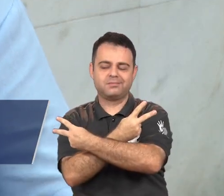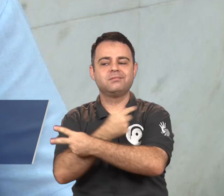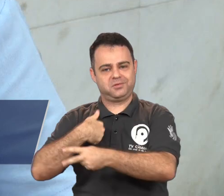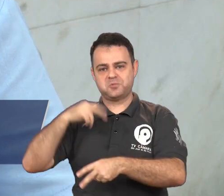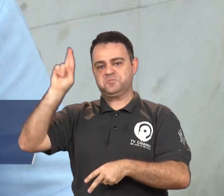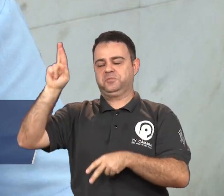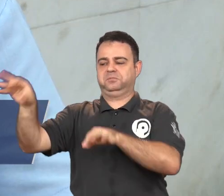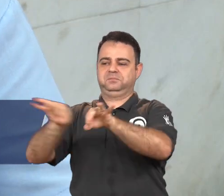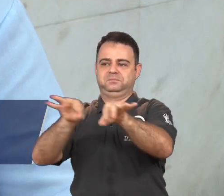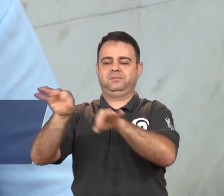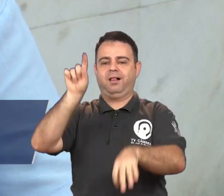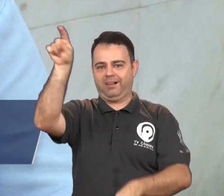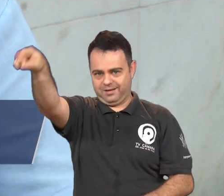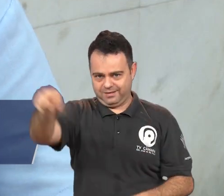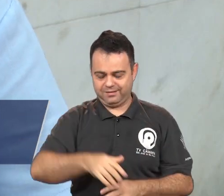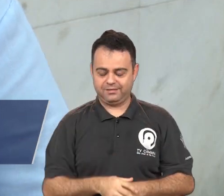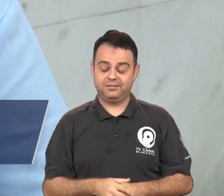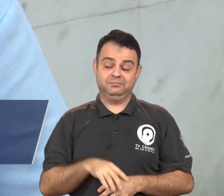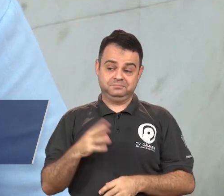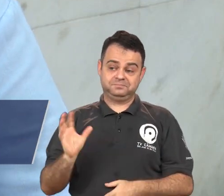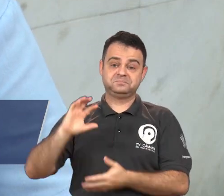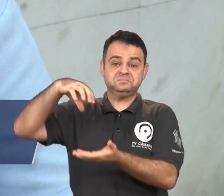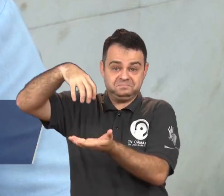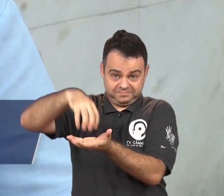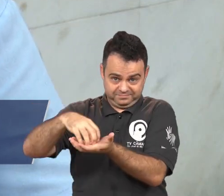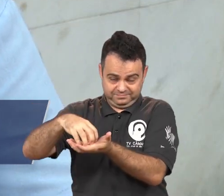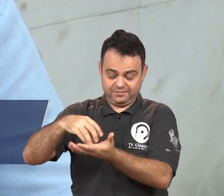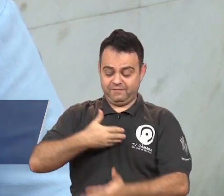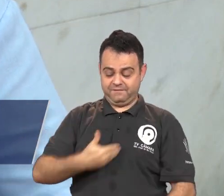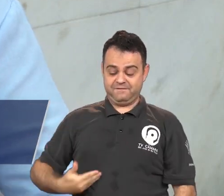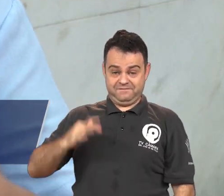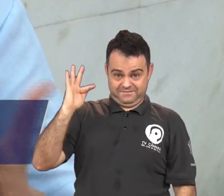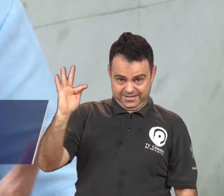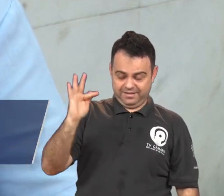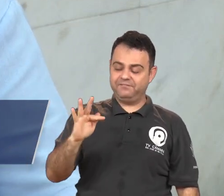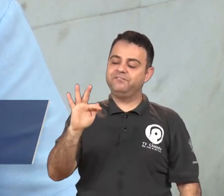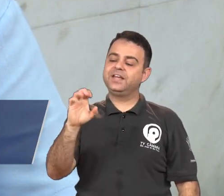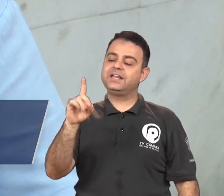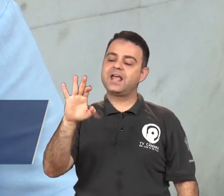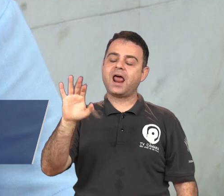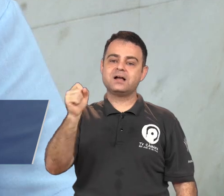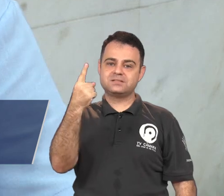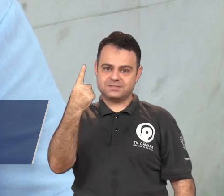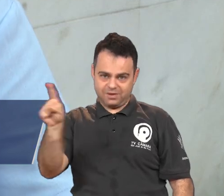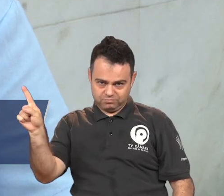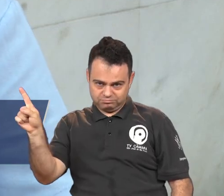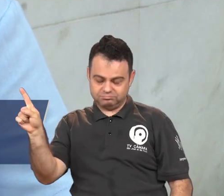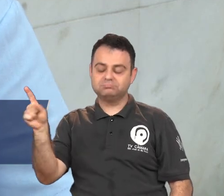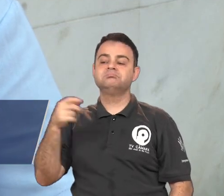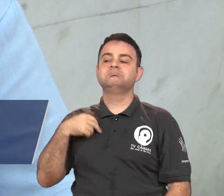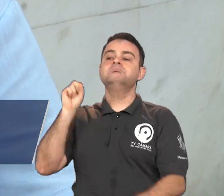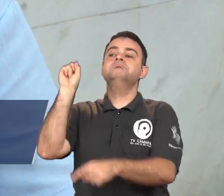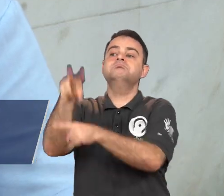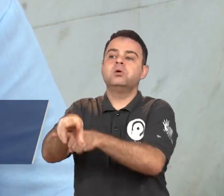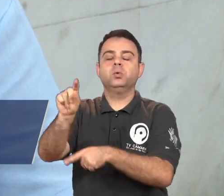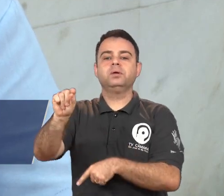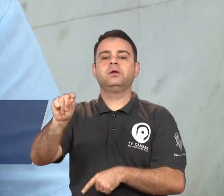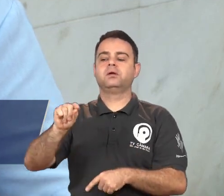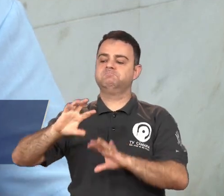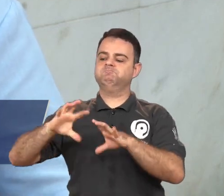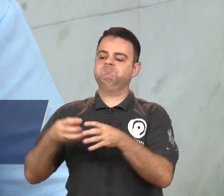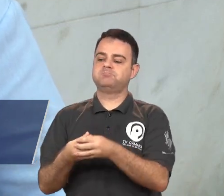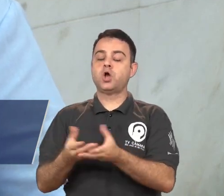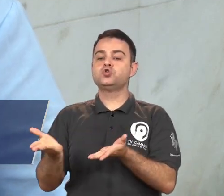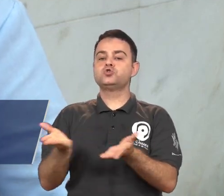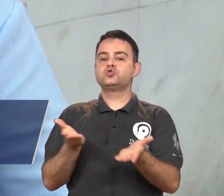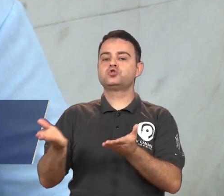Então, para a federação, eu comecei como diretora social, cuidando da parte social, que também é algo que me dá